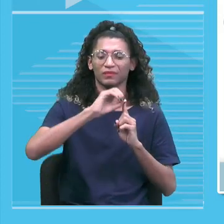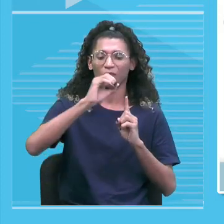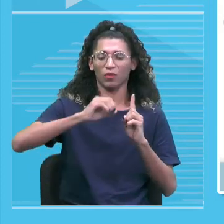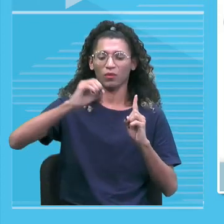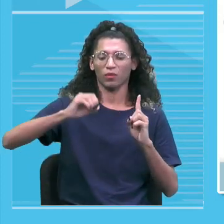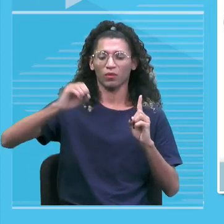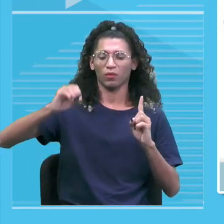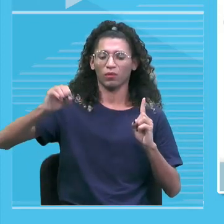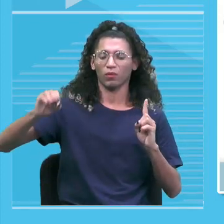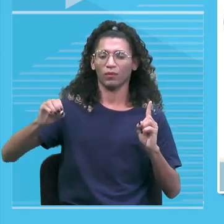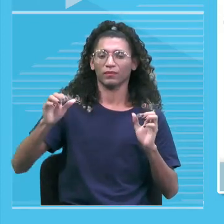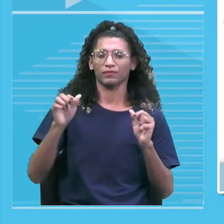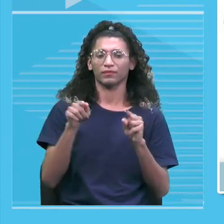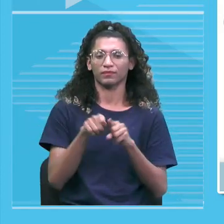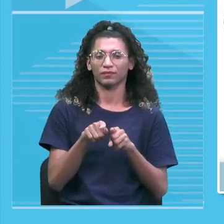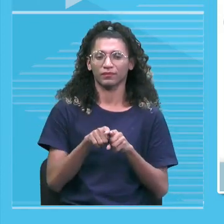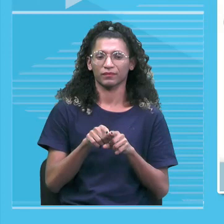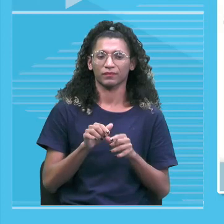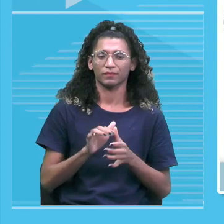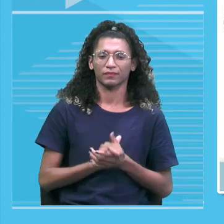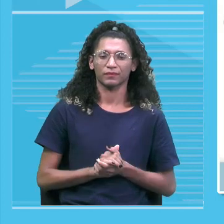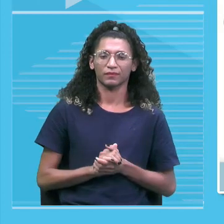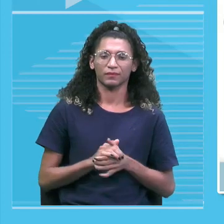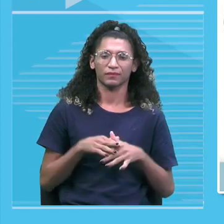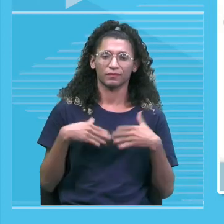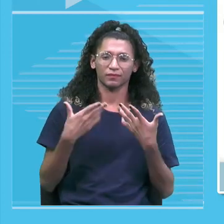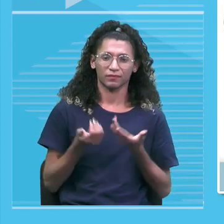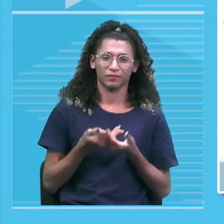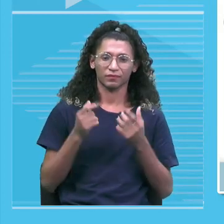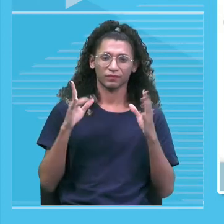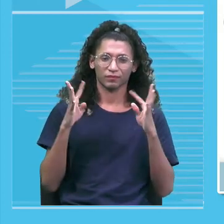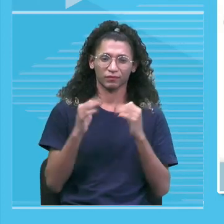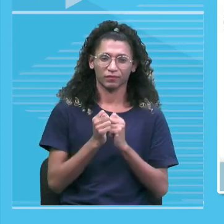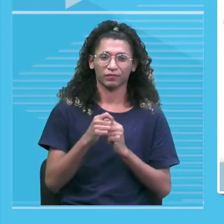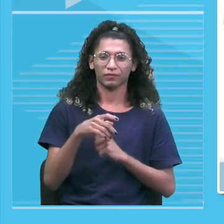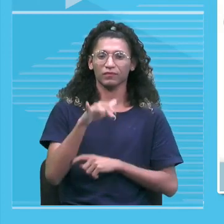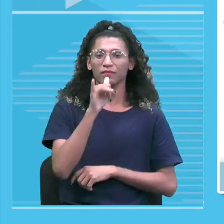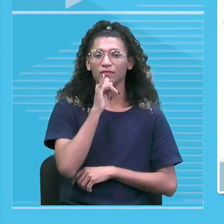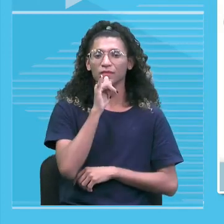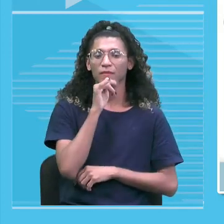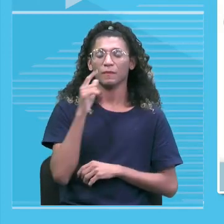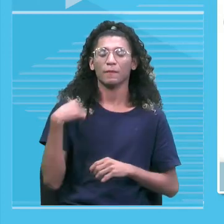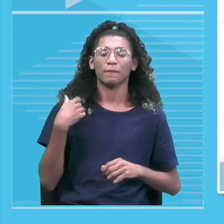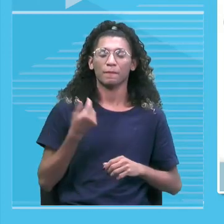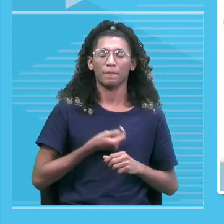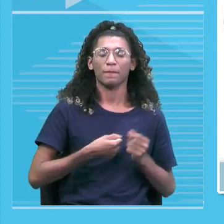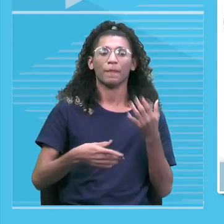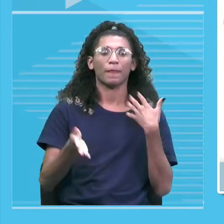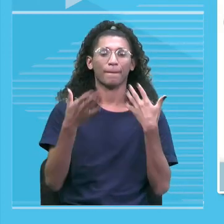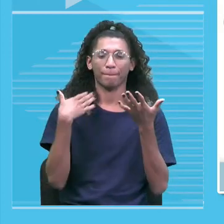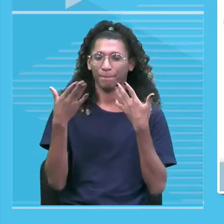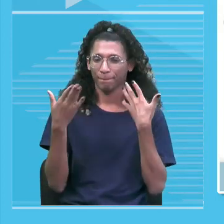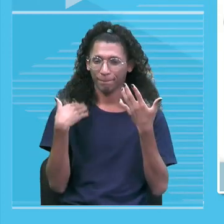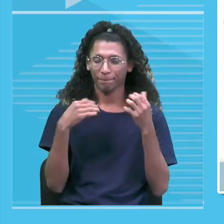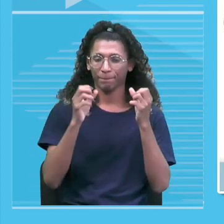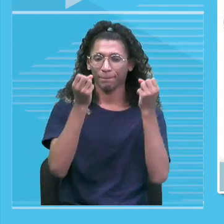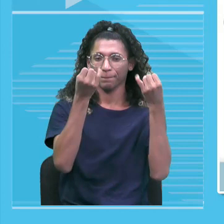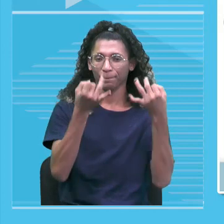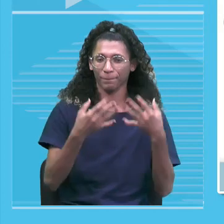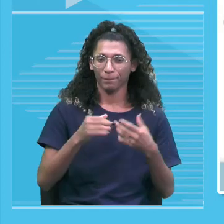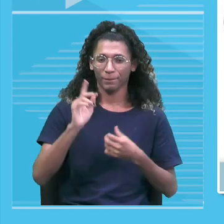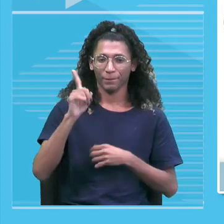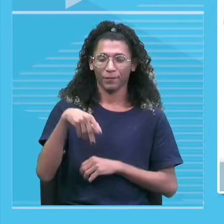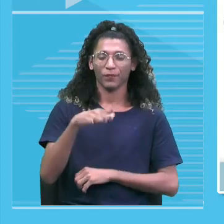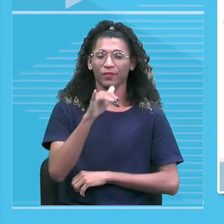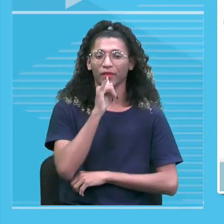de rádio também então todos esses exemplos que a gente tá conversando aqui está citando são